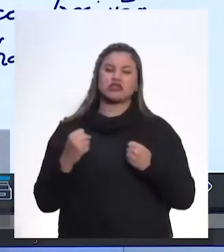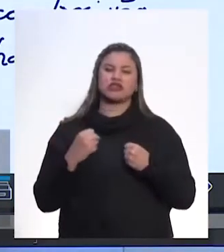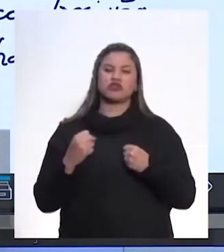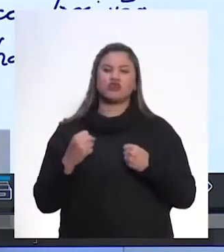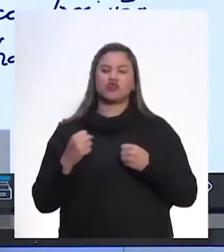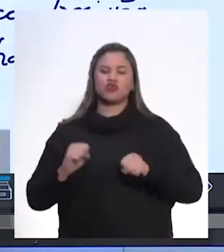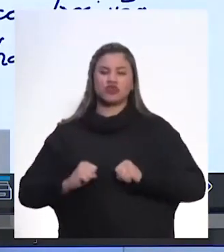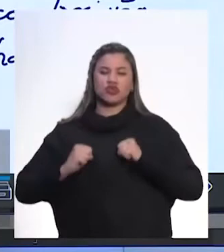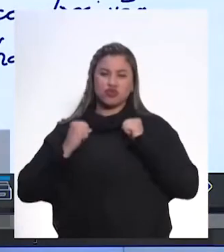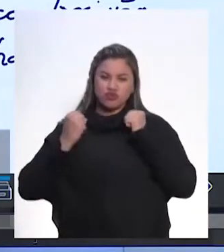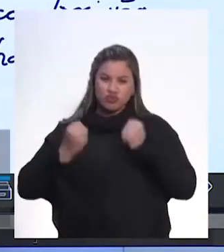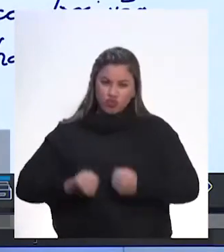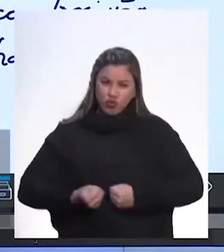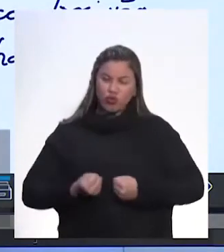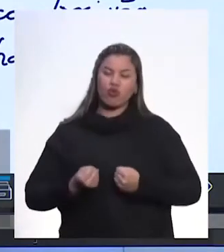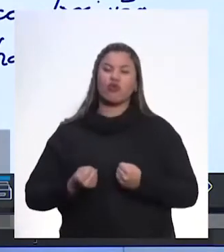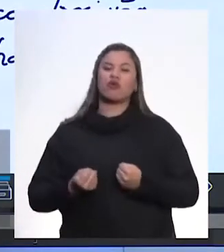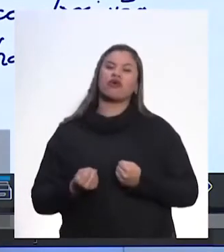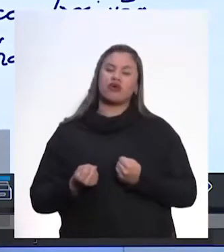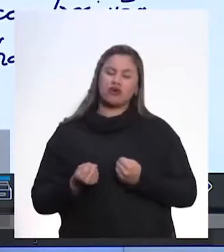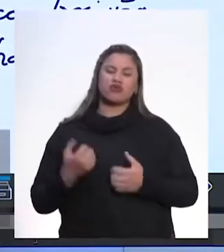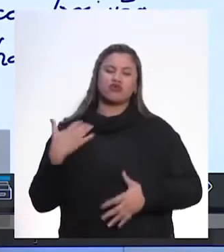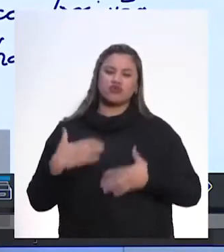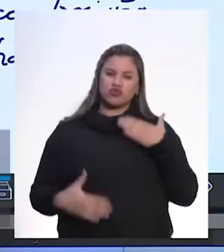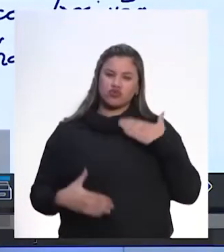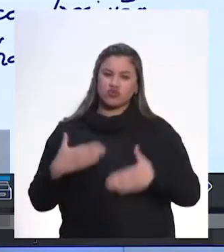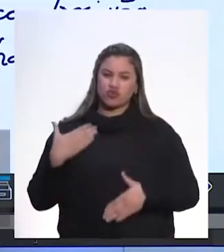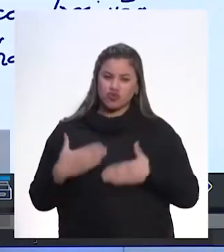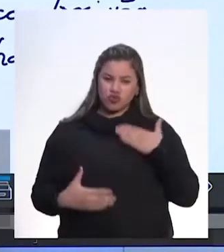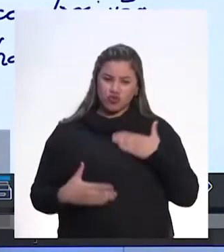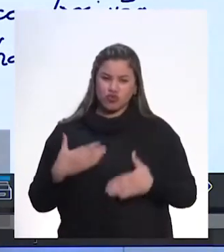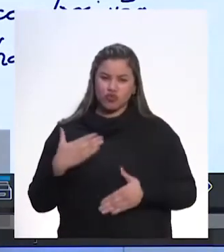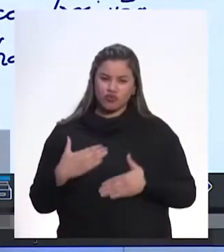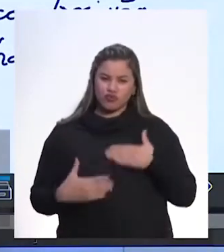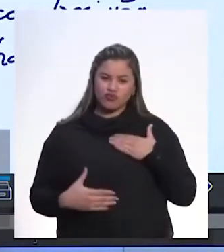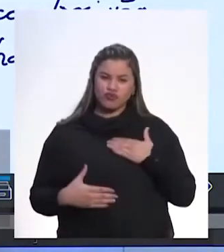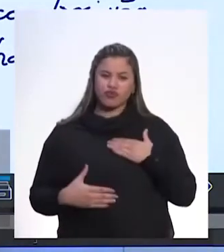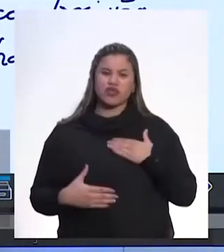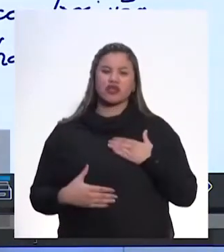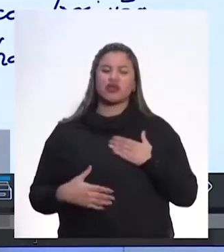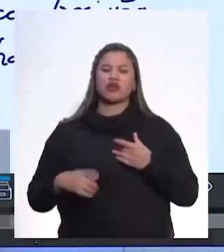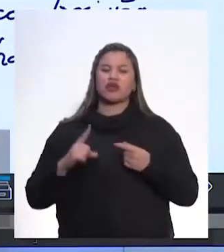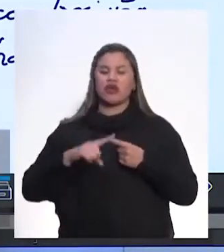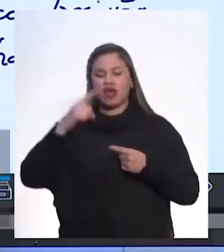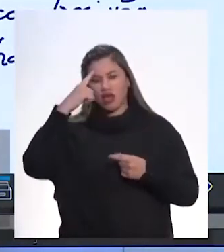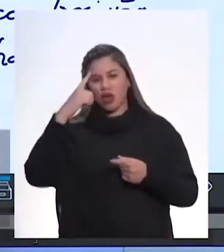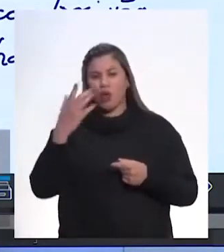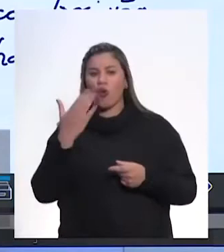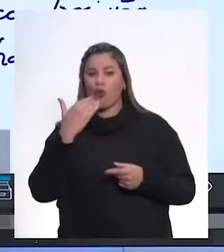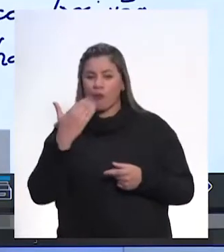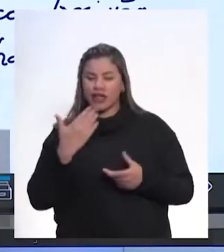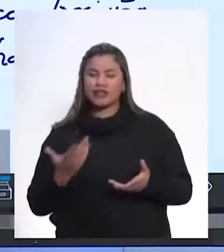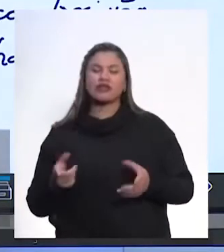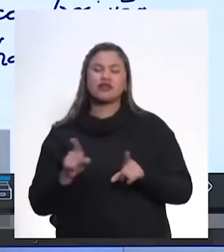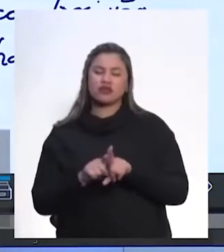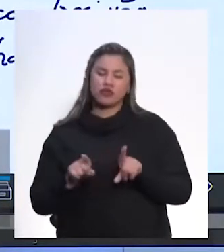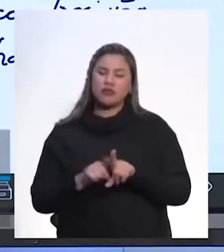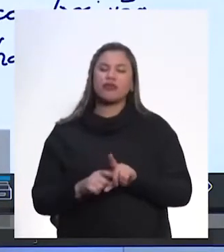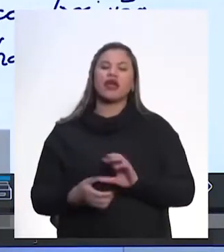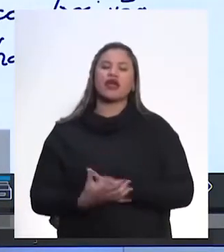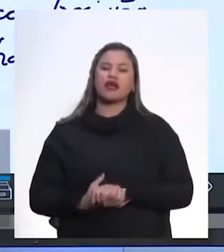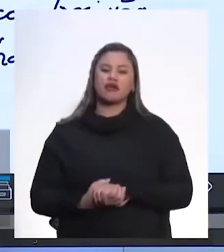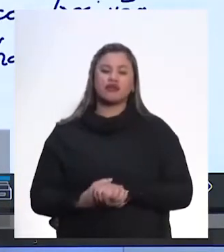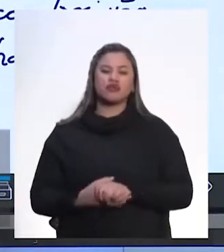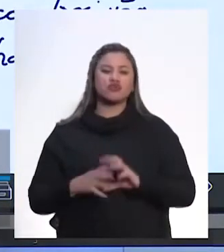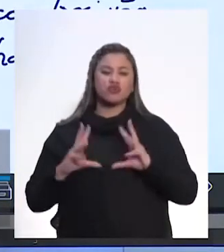essa dedicação que você passa a assumir com o seu próprio corpo, inclusive em questão de alimentação, né, etc.